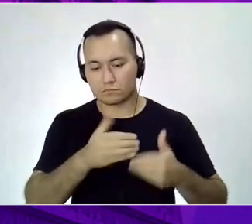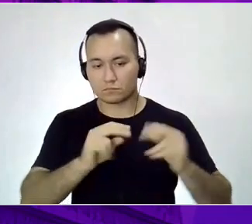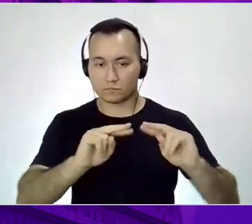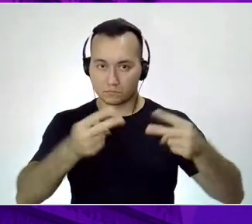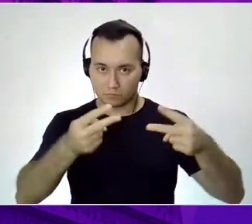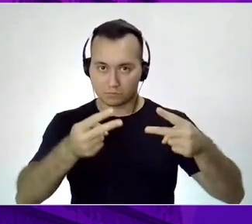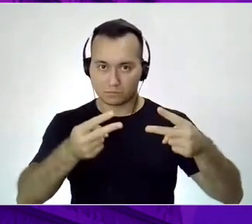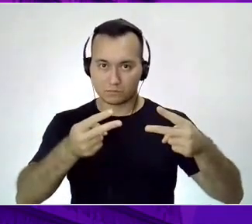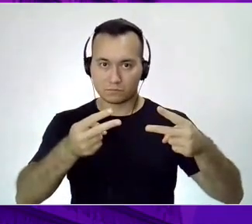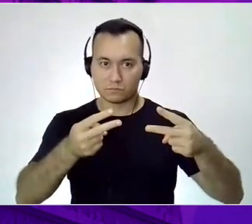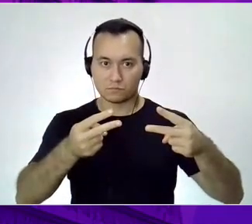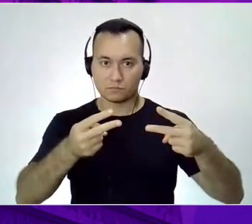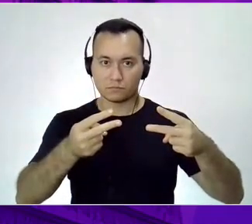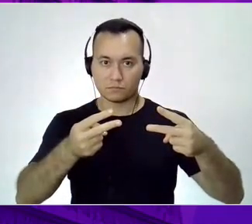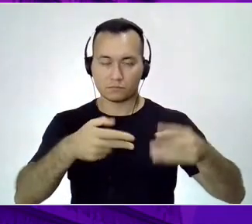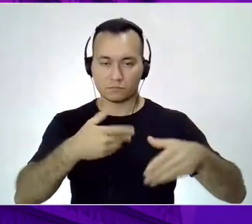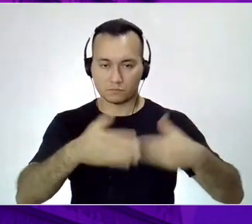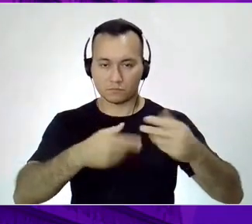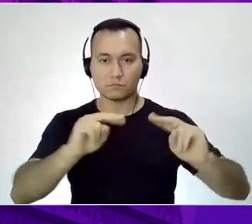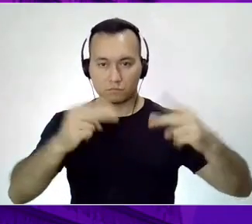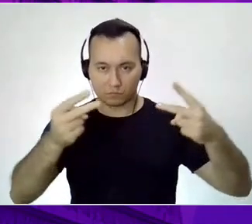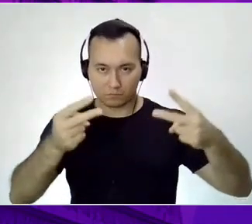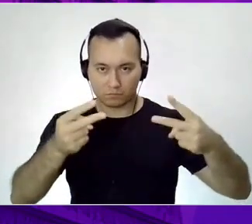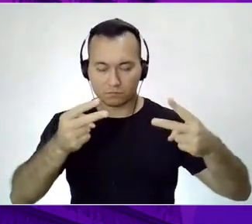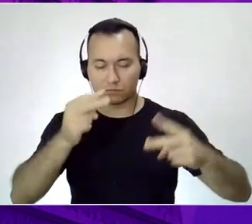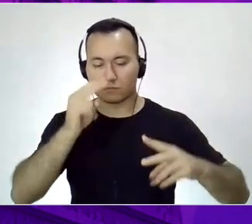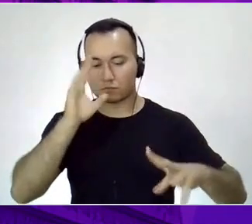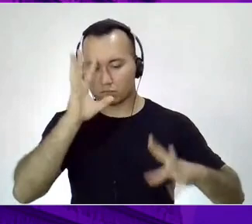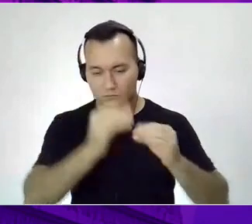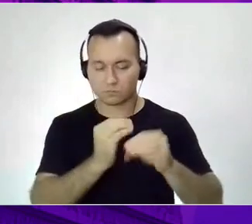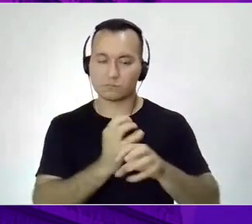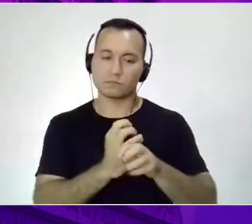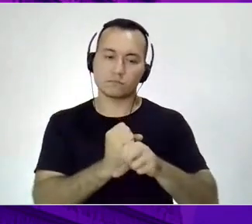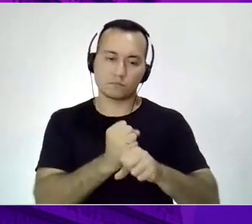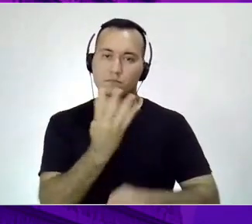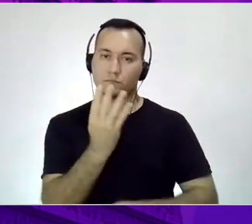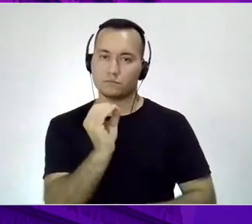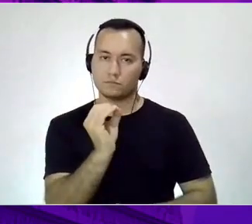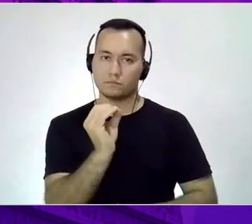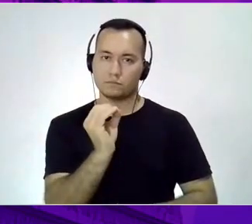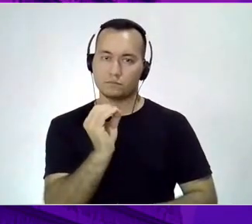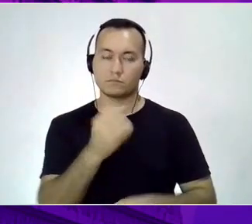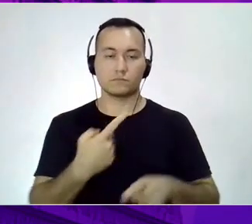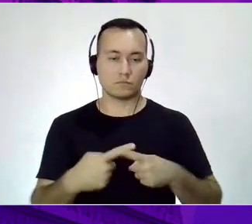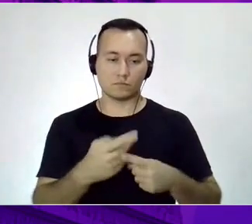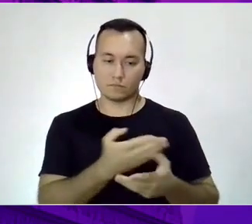regra metamórfica. É uma relação metamórfica, desculpe.